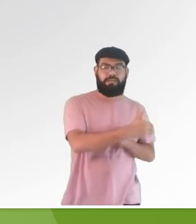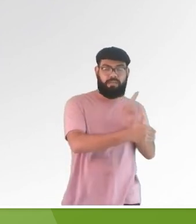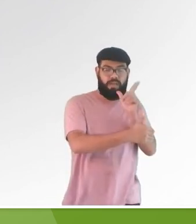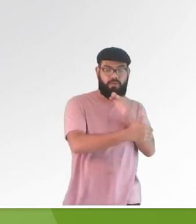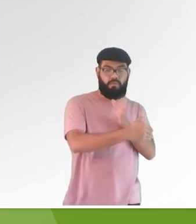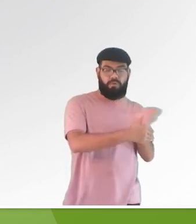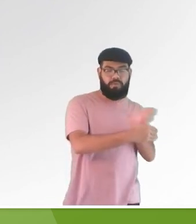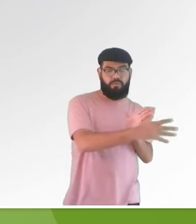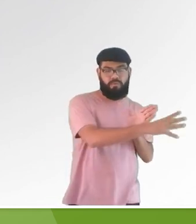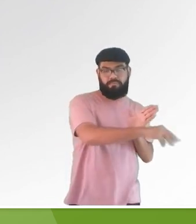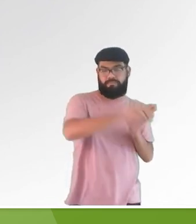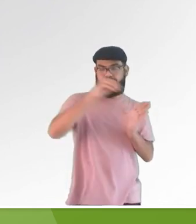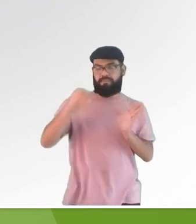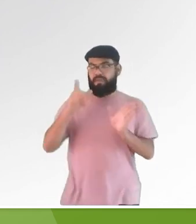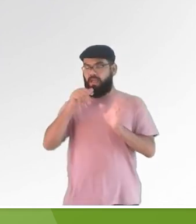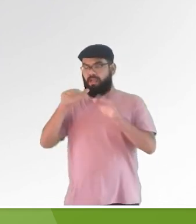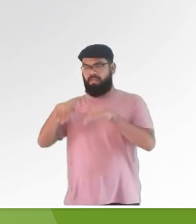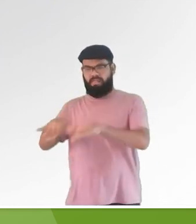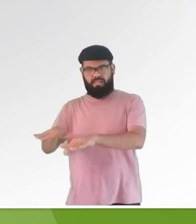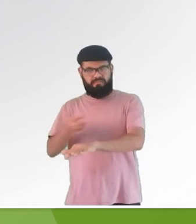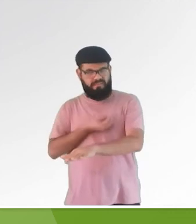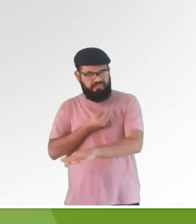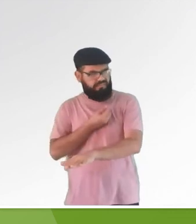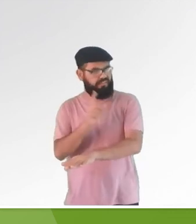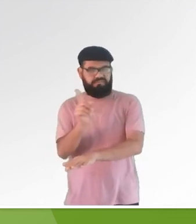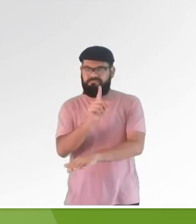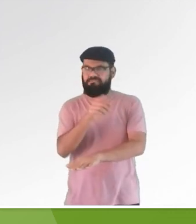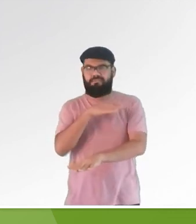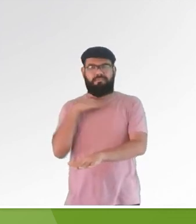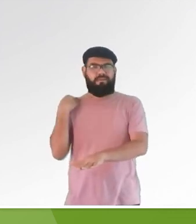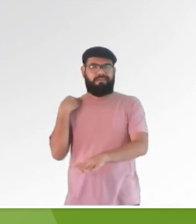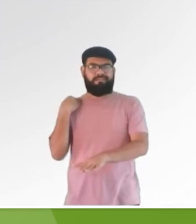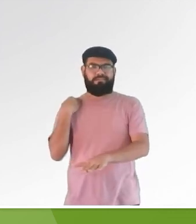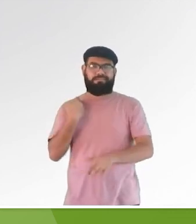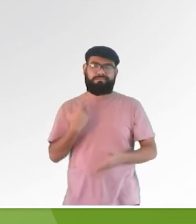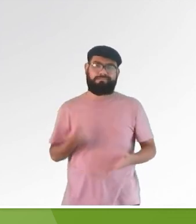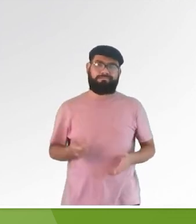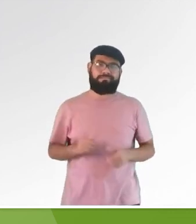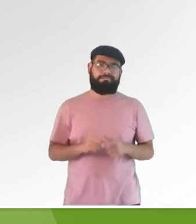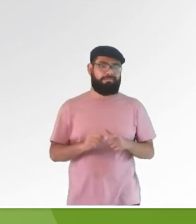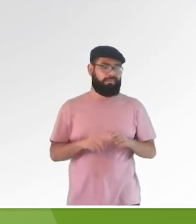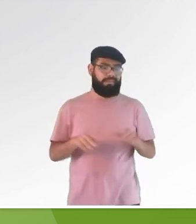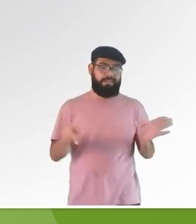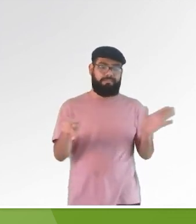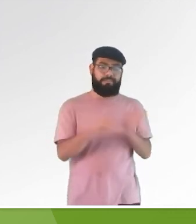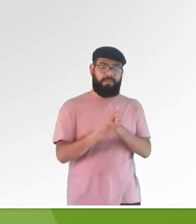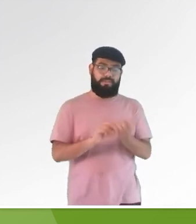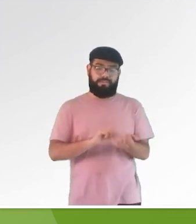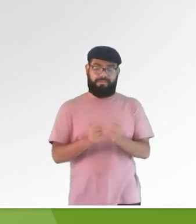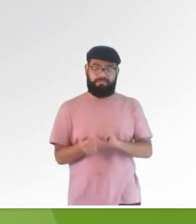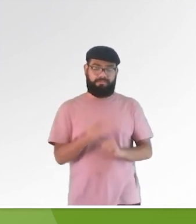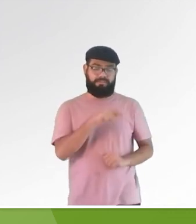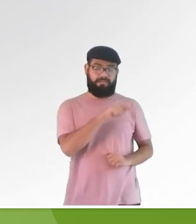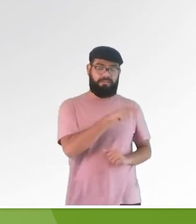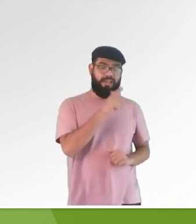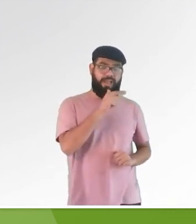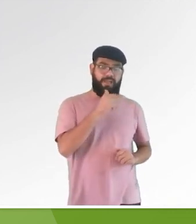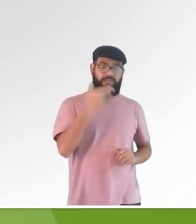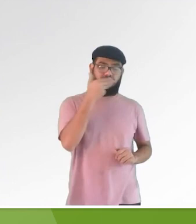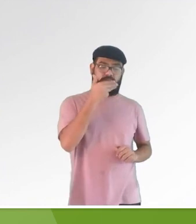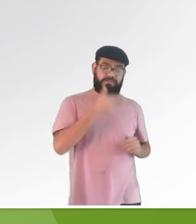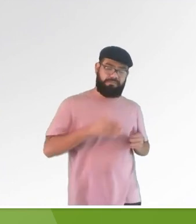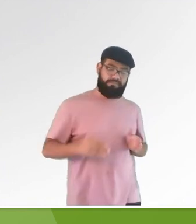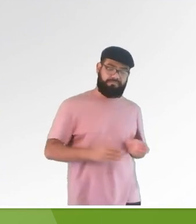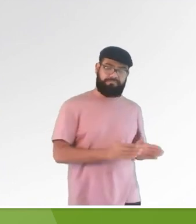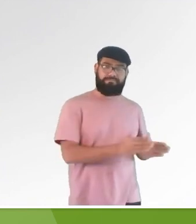não vai sobreviver por muito tempo, né? Porque eles têm estruturas que são adaptadas para viver nessas condições. Em